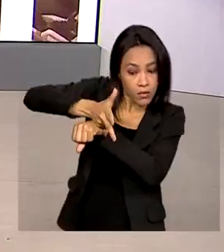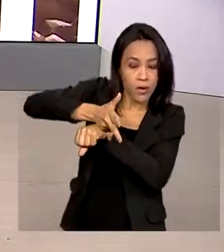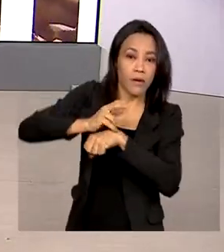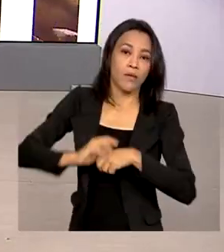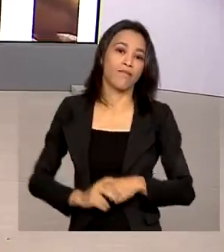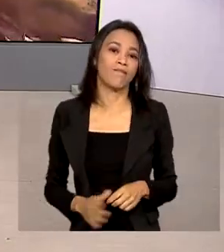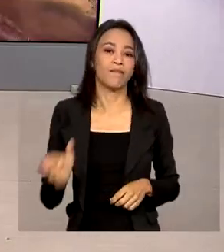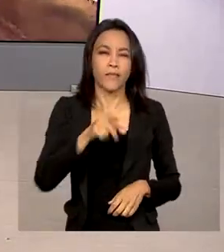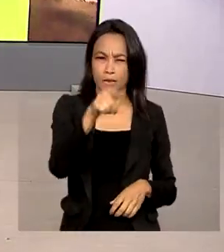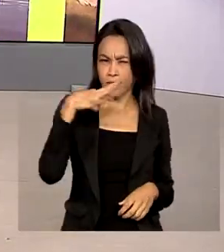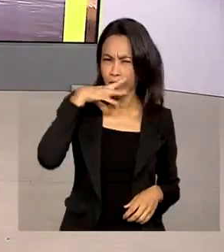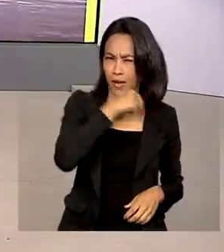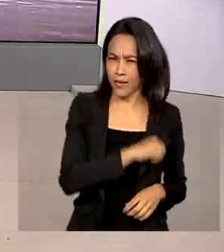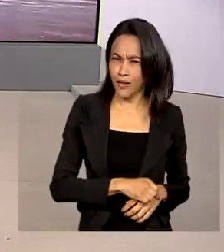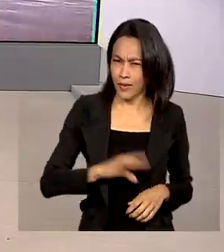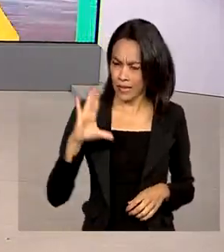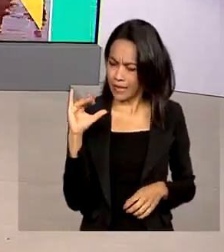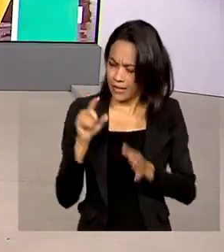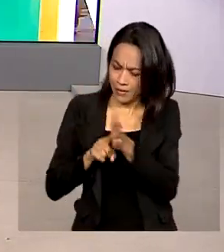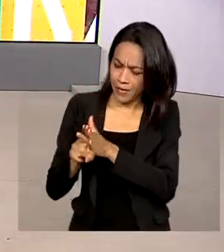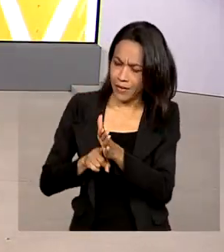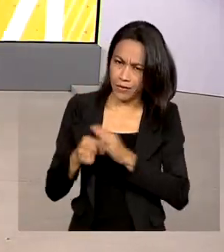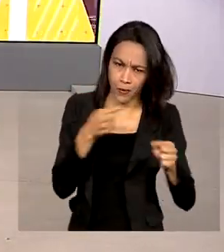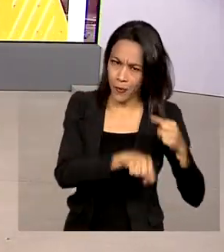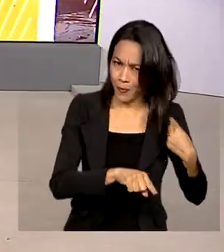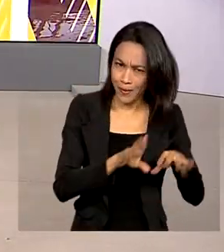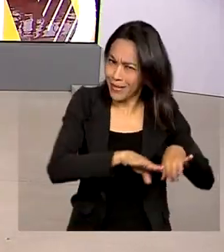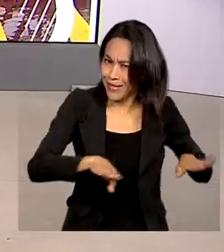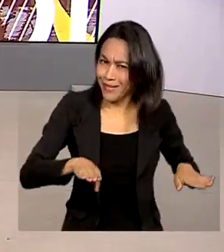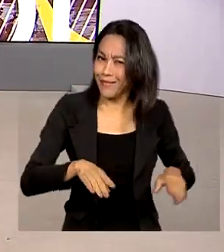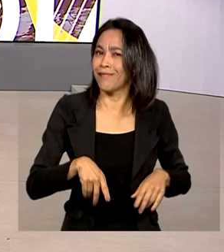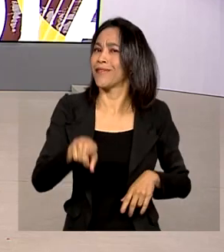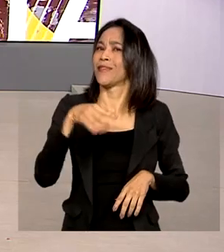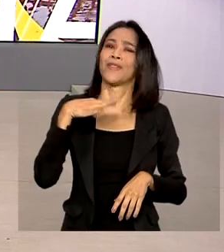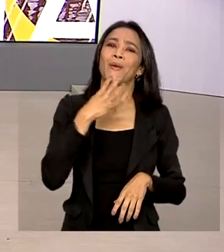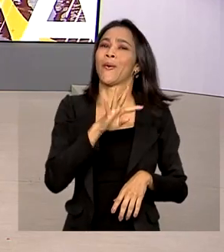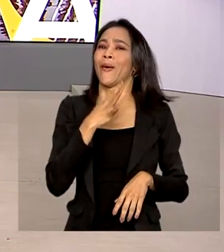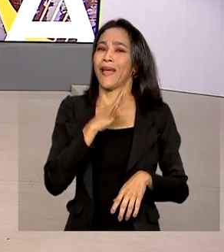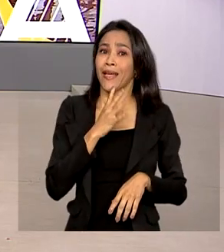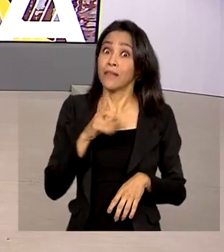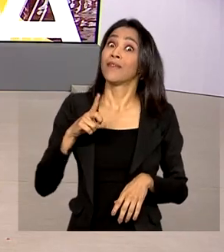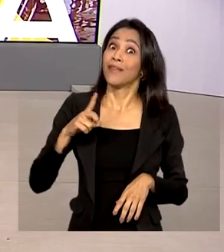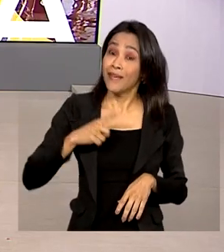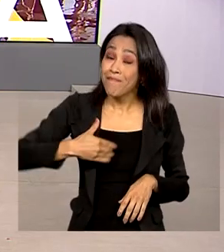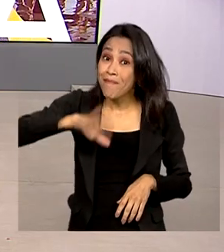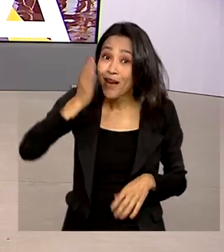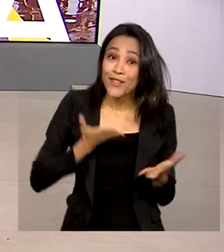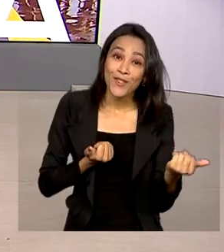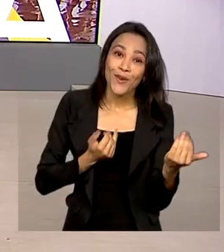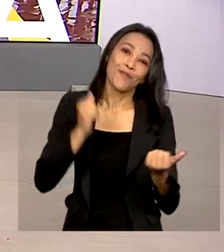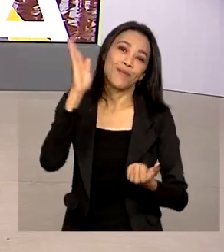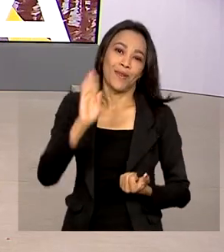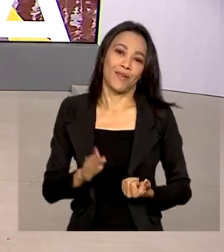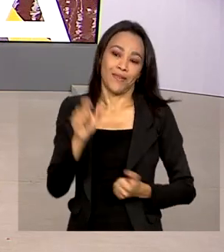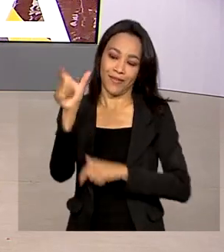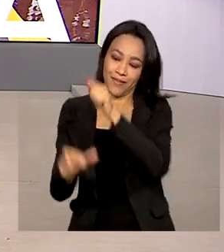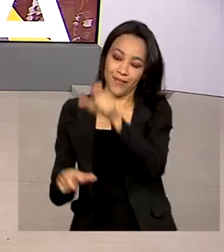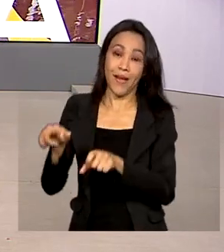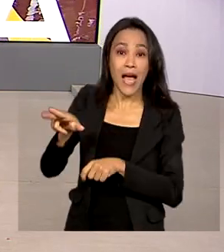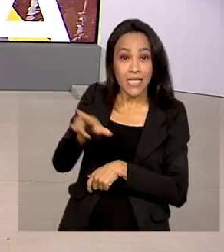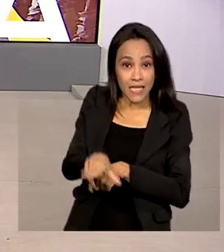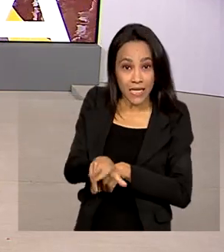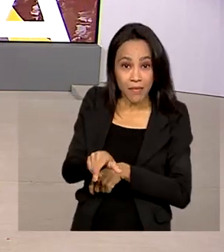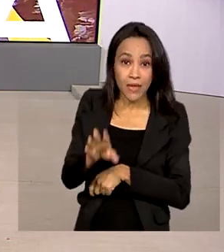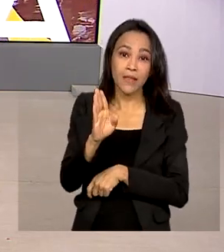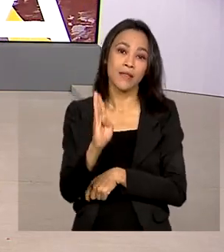E quem acha que ciência não é coisa para criança é porque não conhece as cientistas mais jovens do Brasil. As irmãs